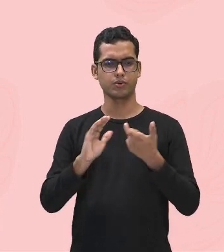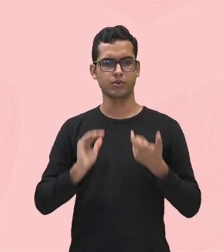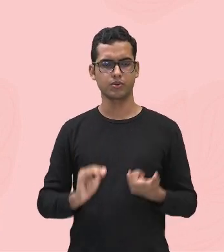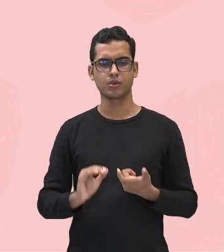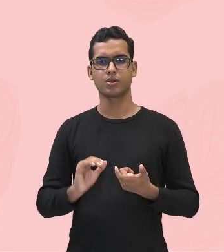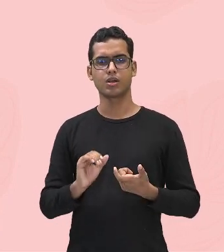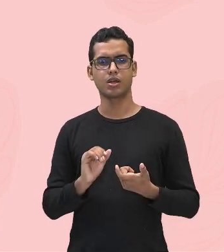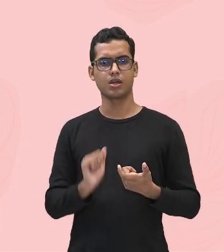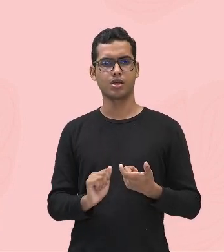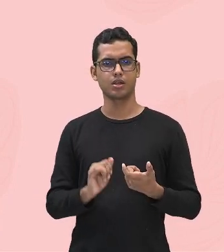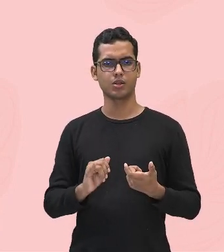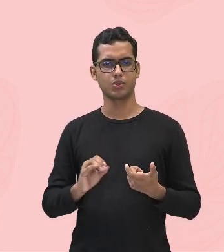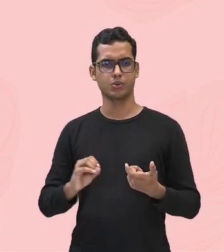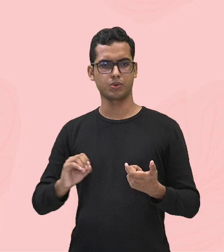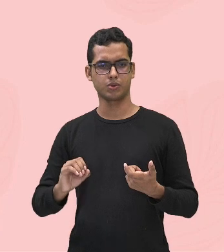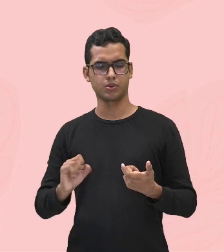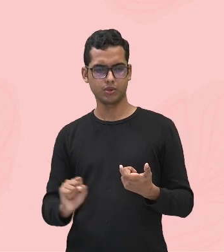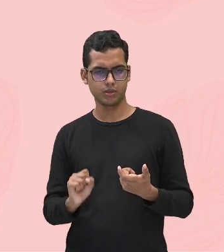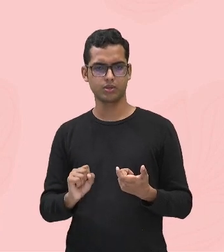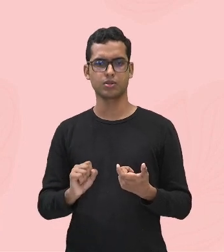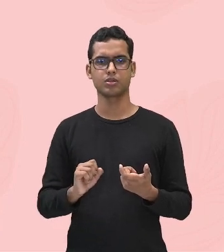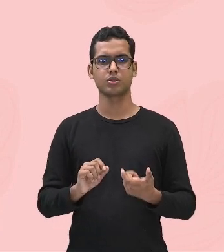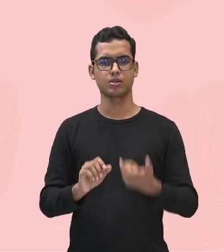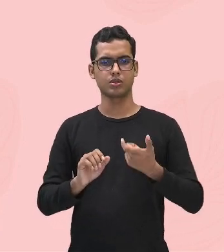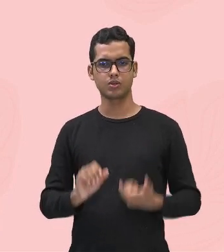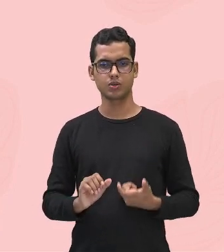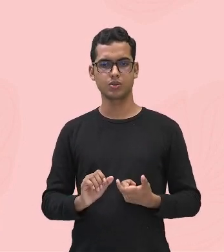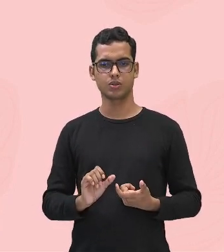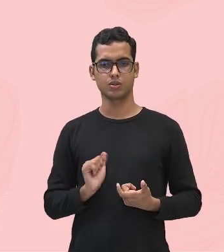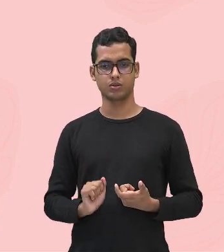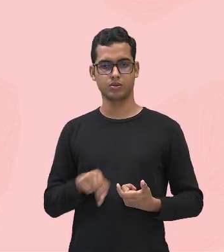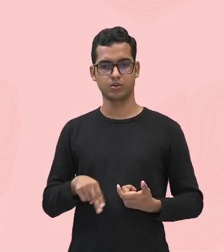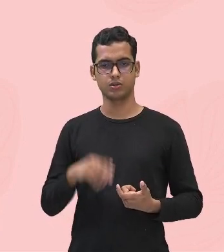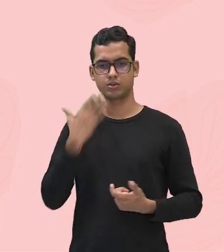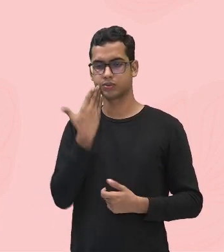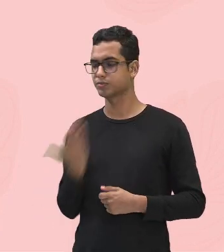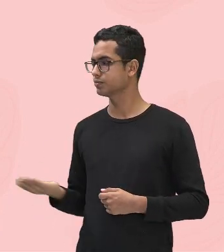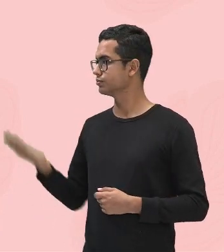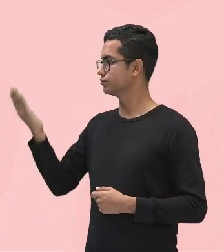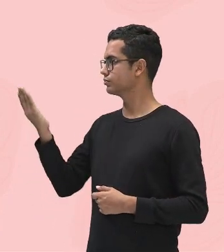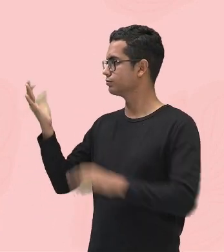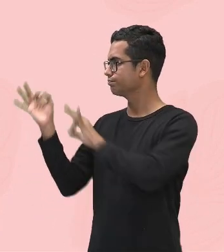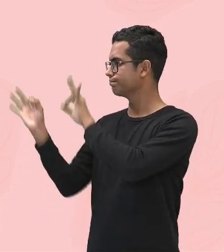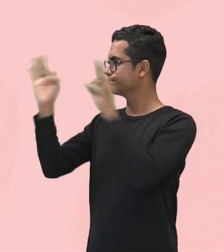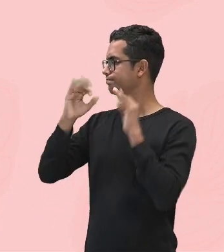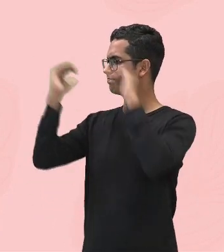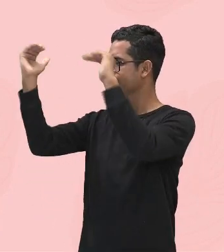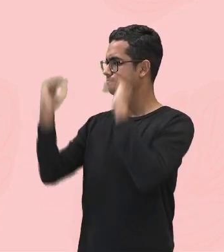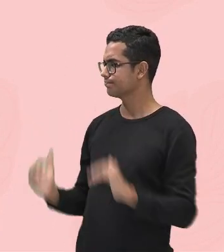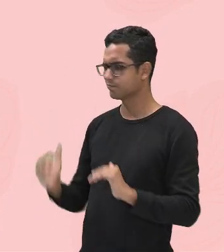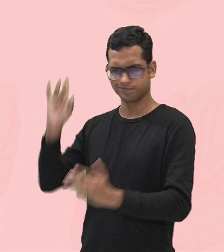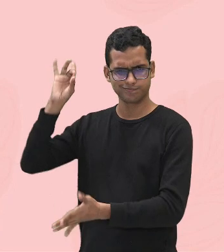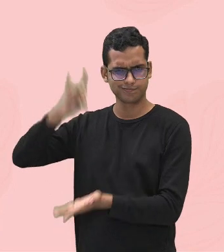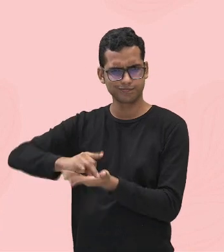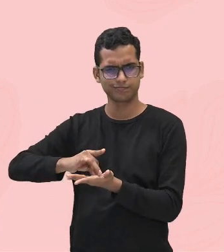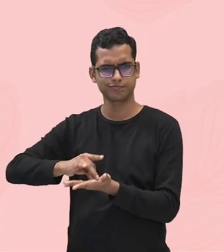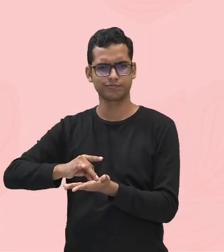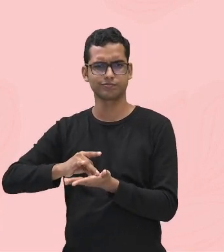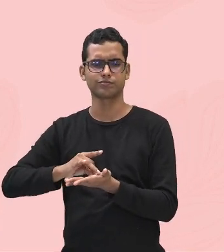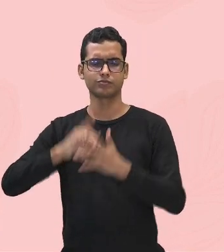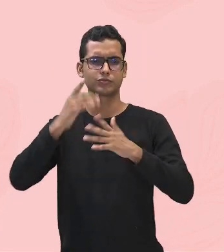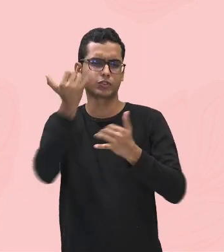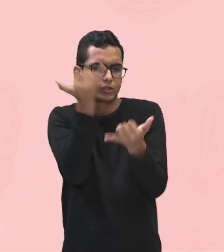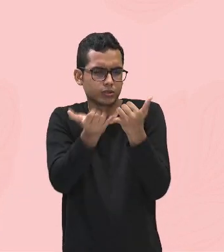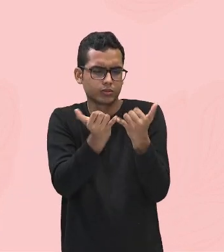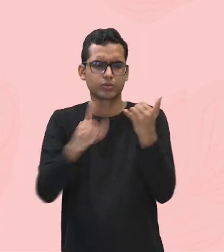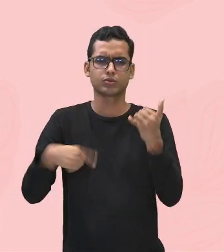cantam. Professora, isso me lembra muito português. De fato, muito, muito parecido com aquilo que nós